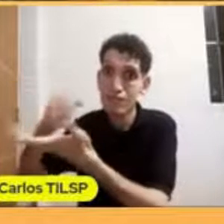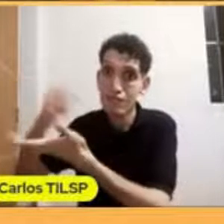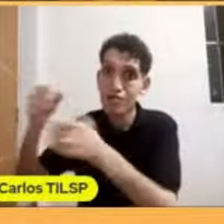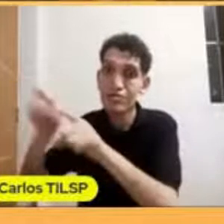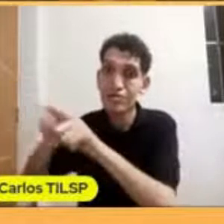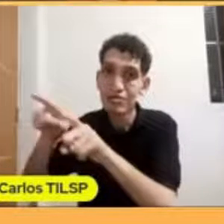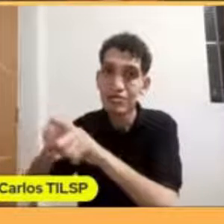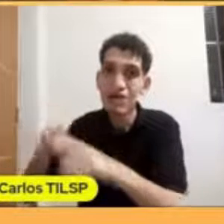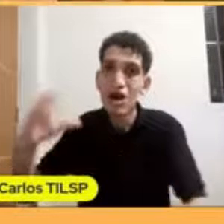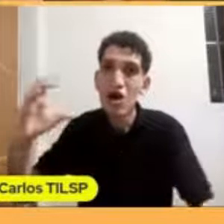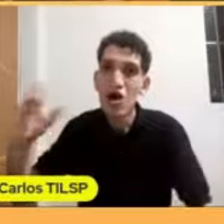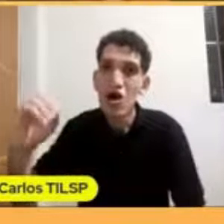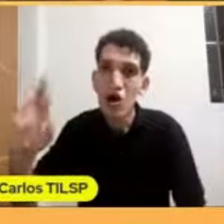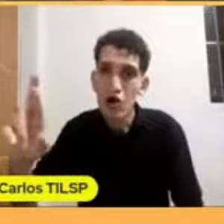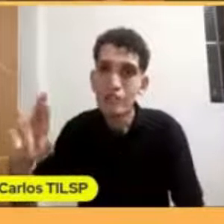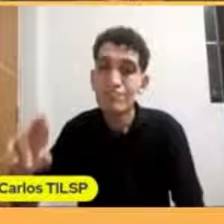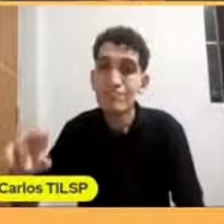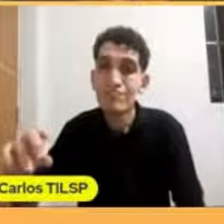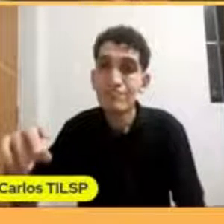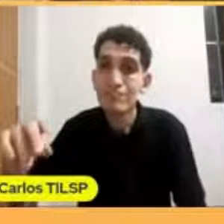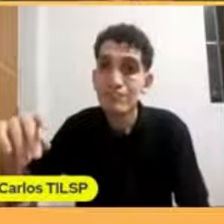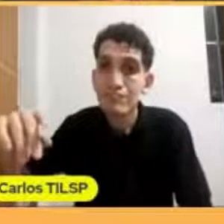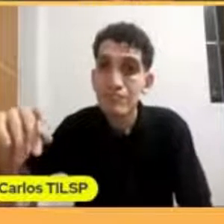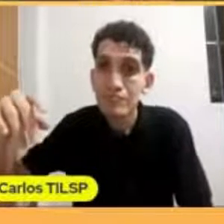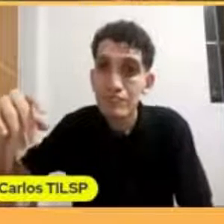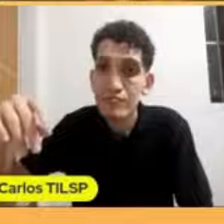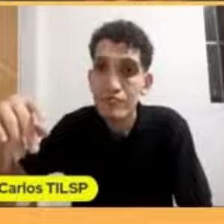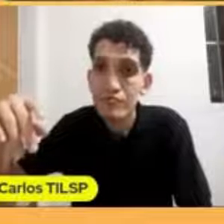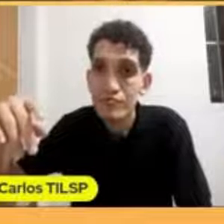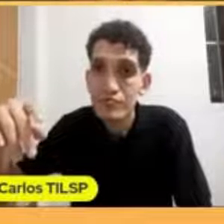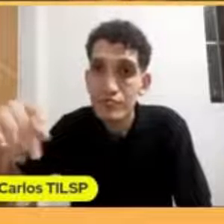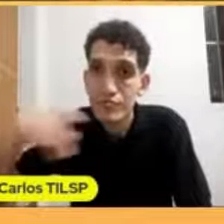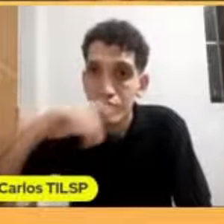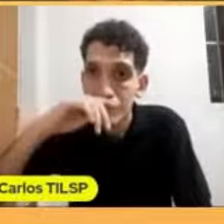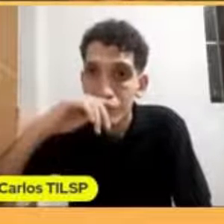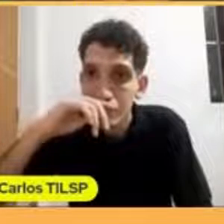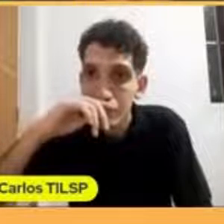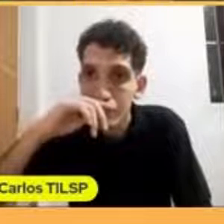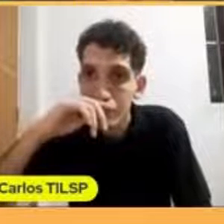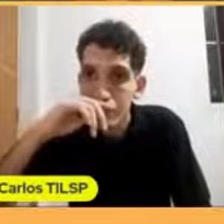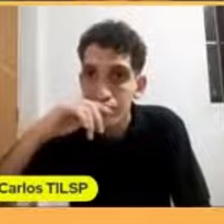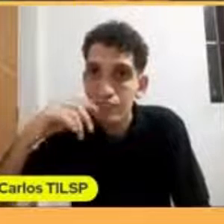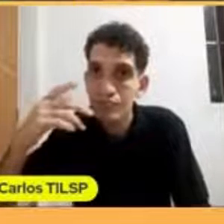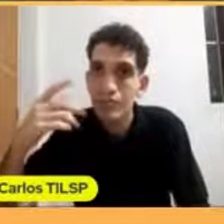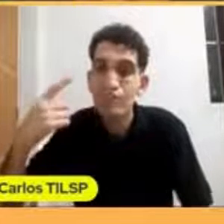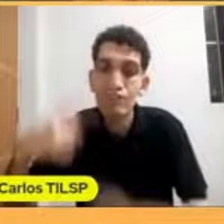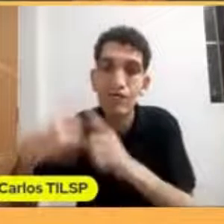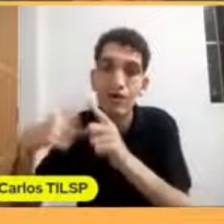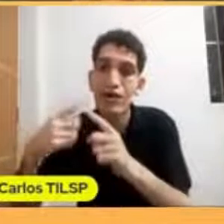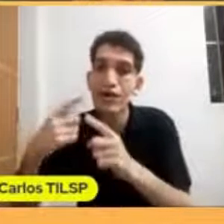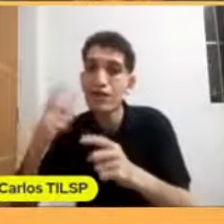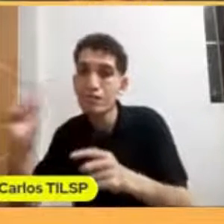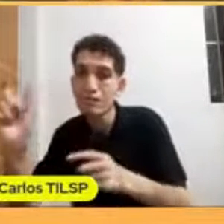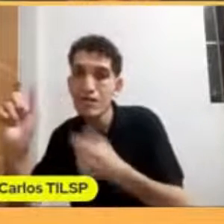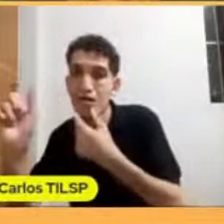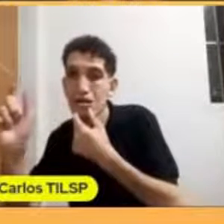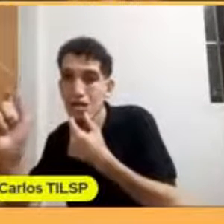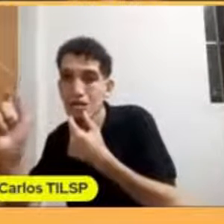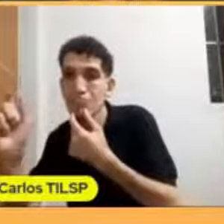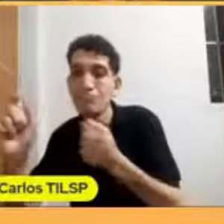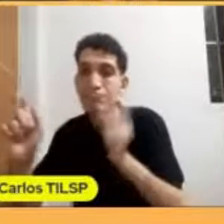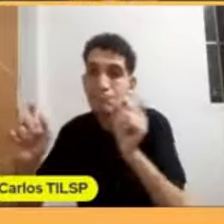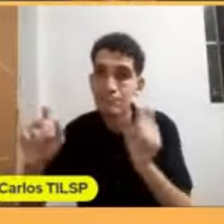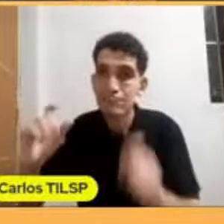né? O POUR, e estão em inglês, só que eu coloquei em português, tá, pessoal? Então tem. O primeiro